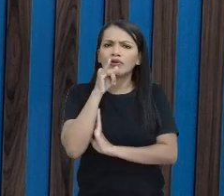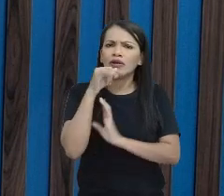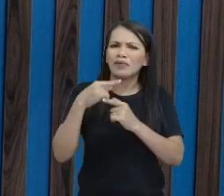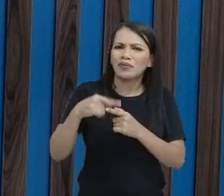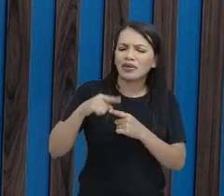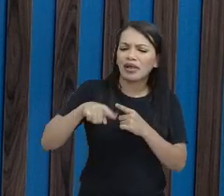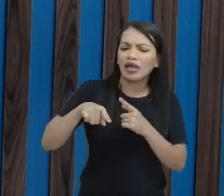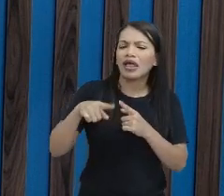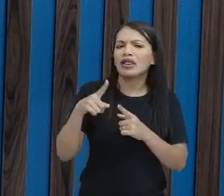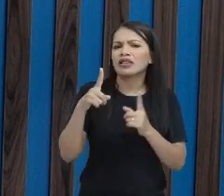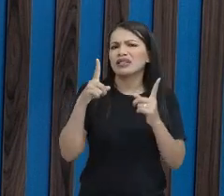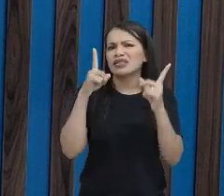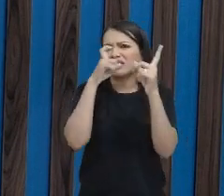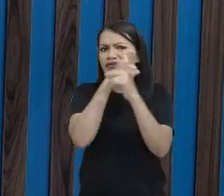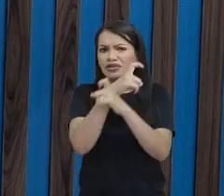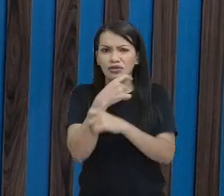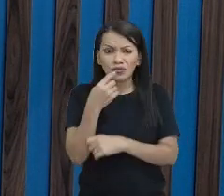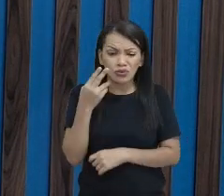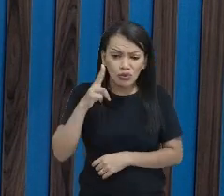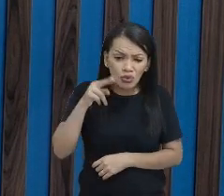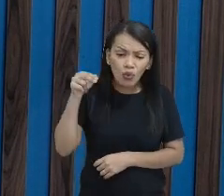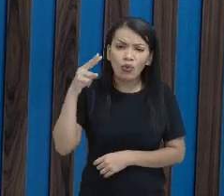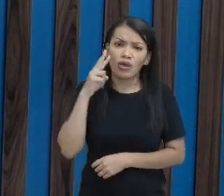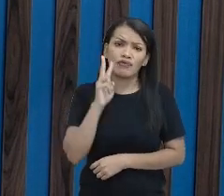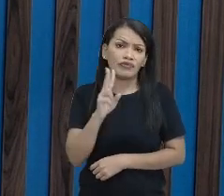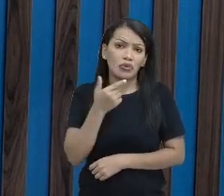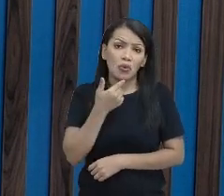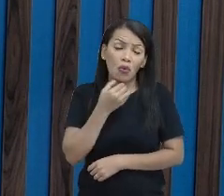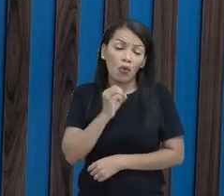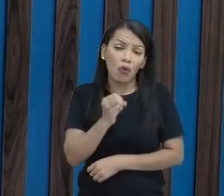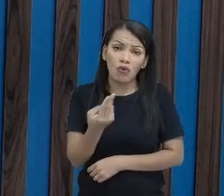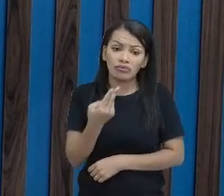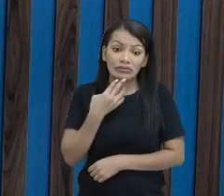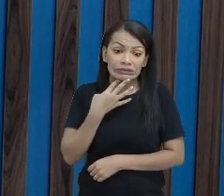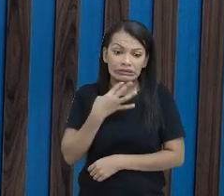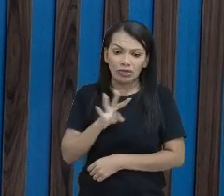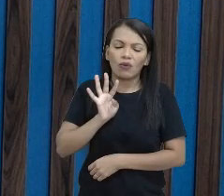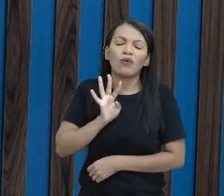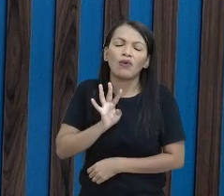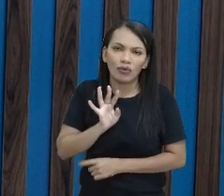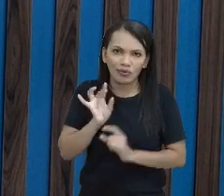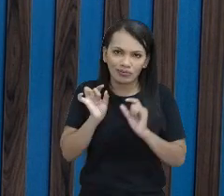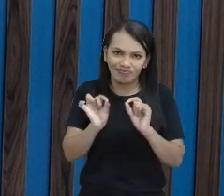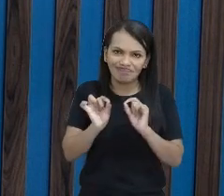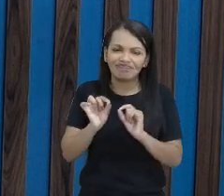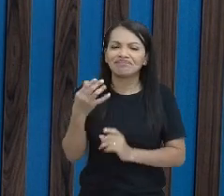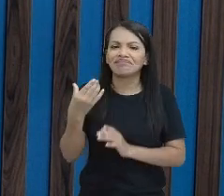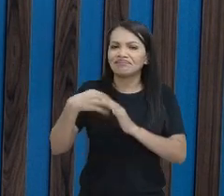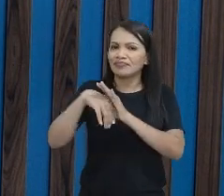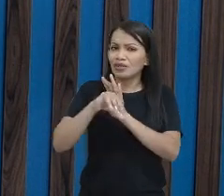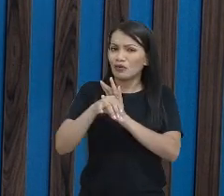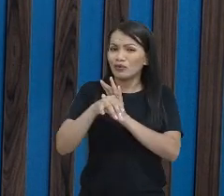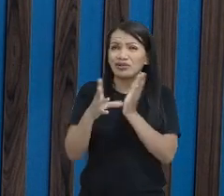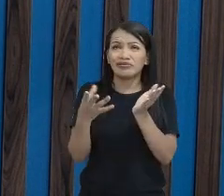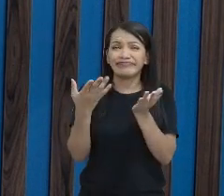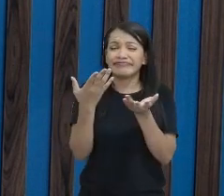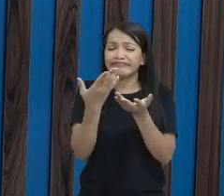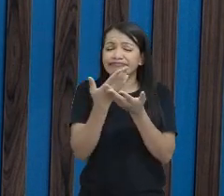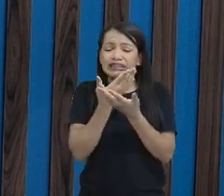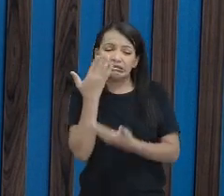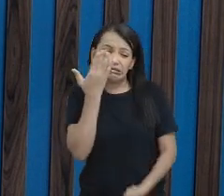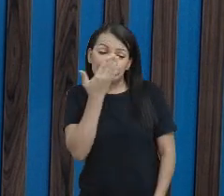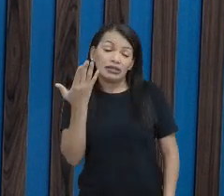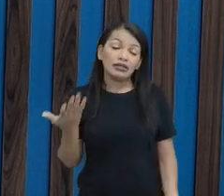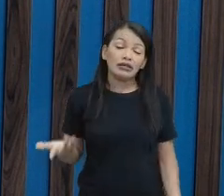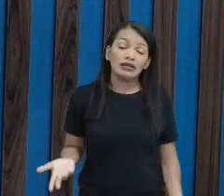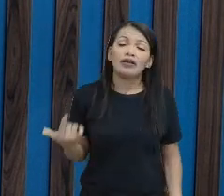gente... Para quem nunca viu, né, ou não conhece o que é uma epígrafe, esse conceito é muito abstrato. Aí, quando a